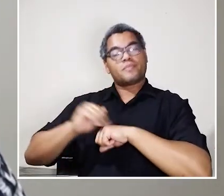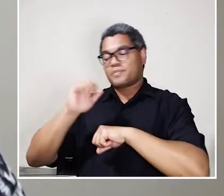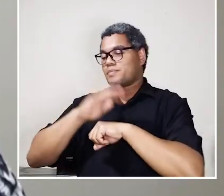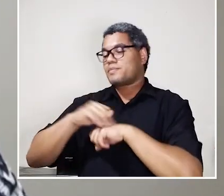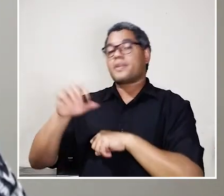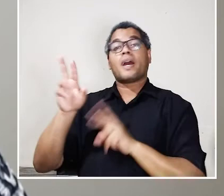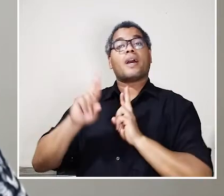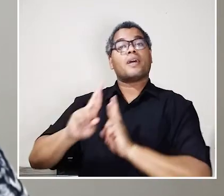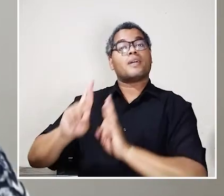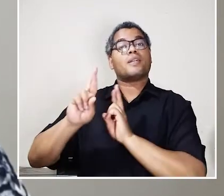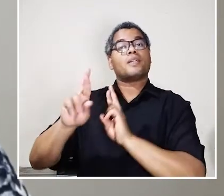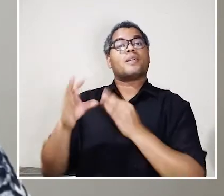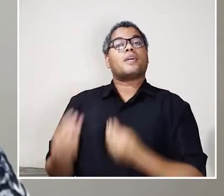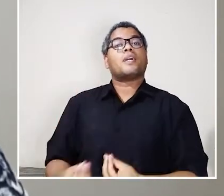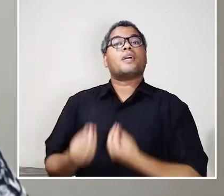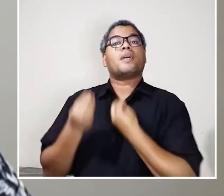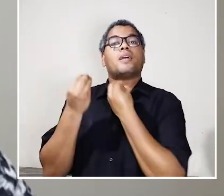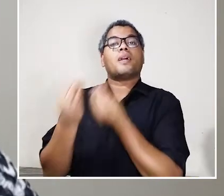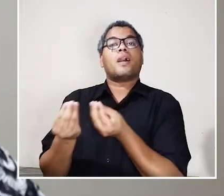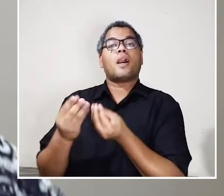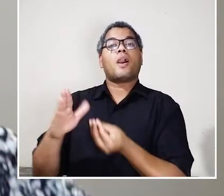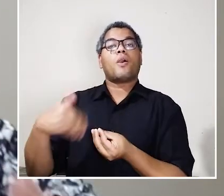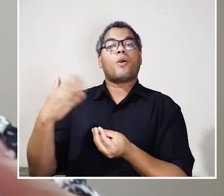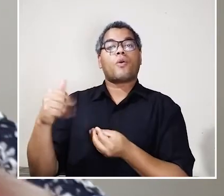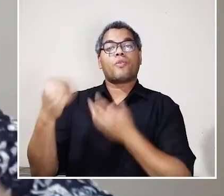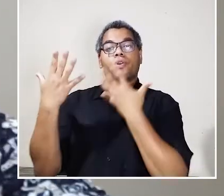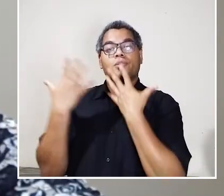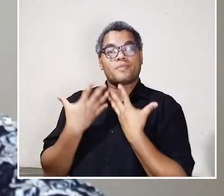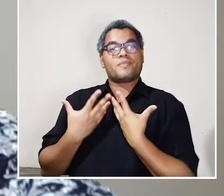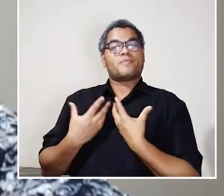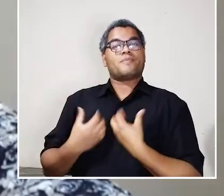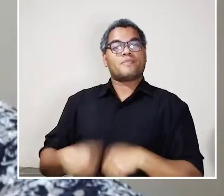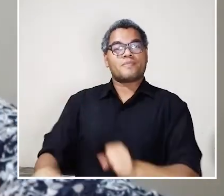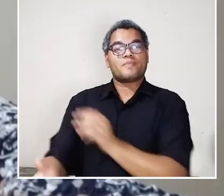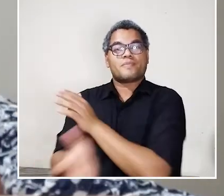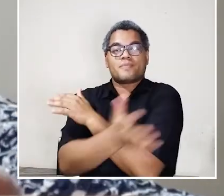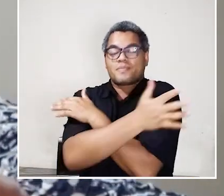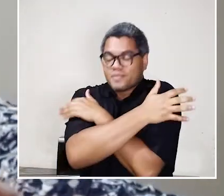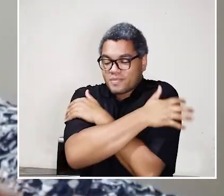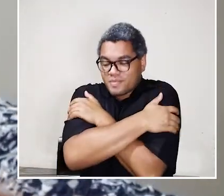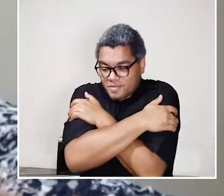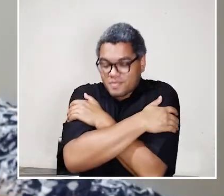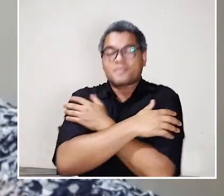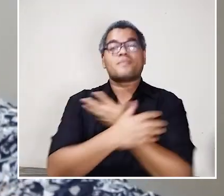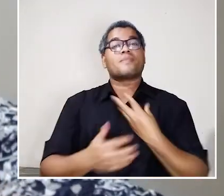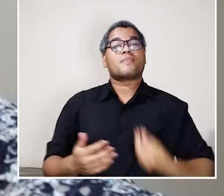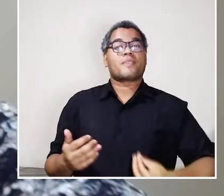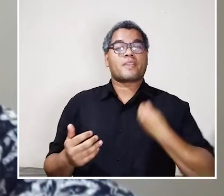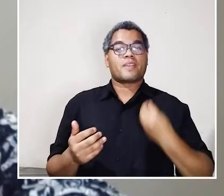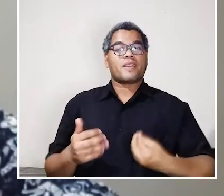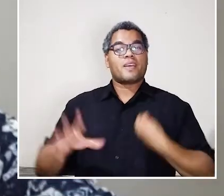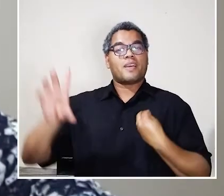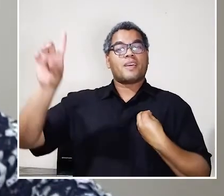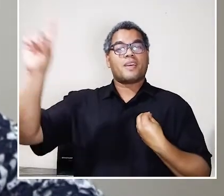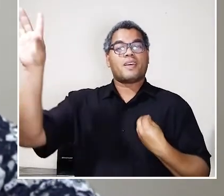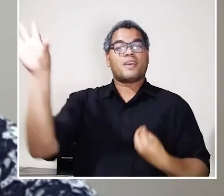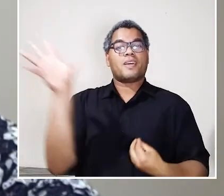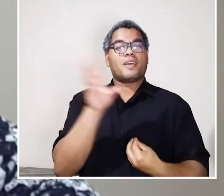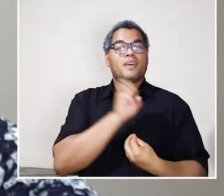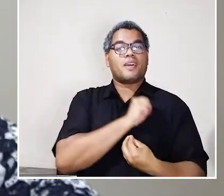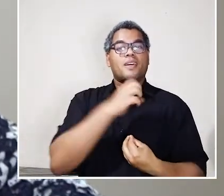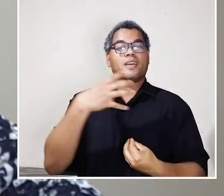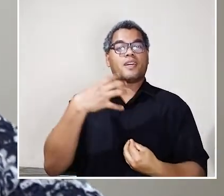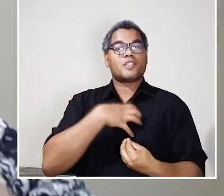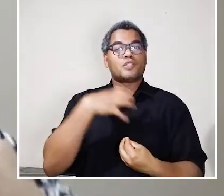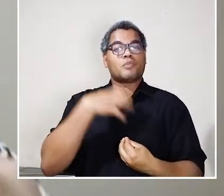confortá-las, dar-lhes esperança, quando nós as acolhemos, abraçamos e vivemos o amor